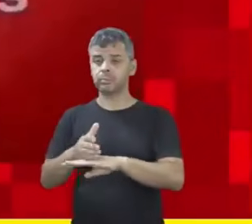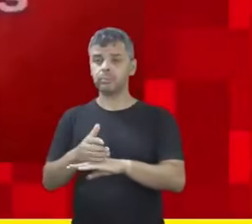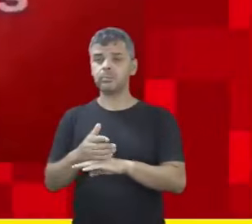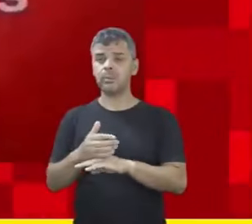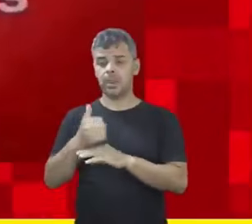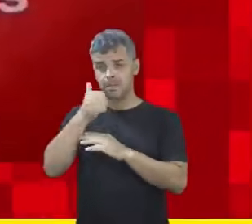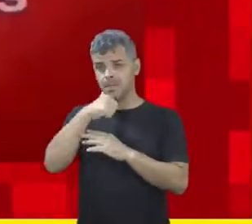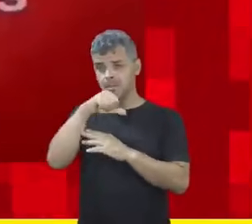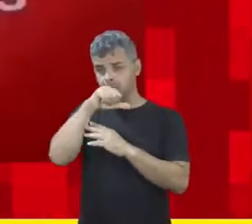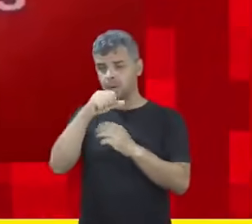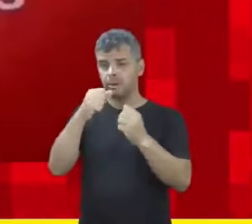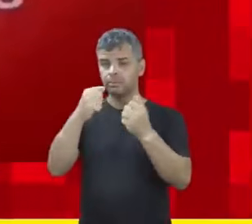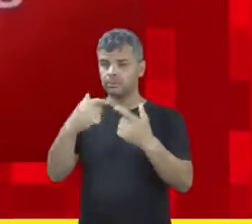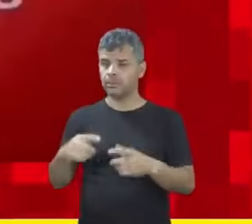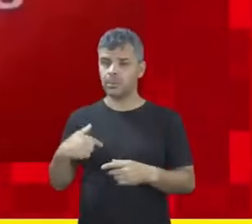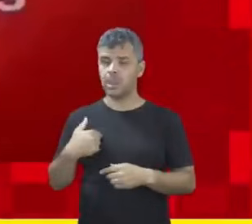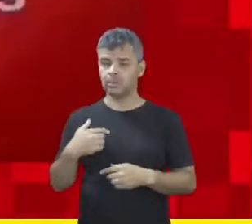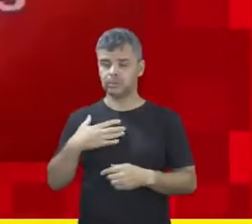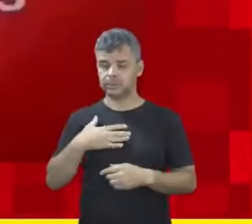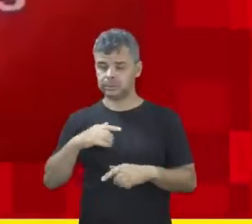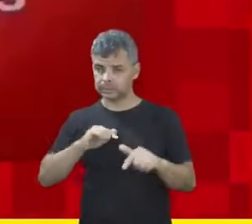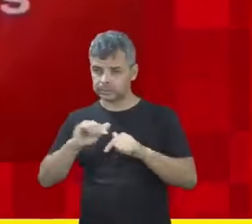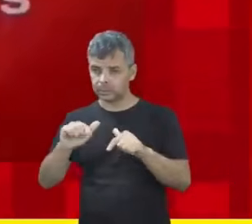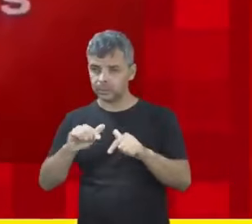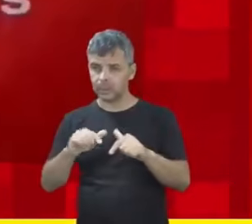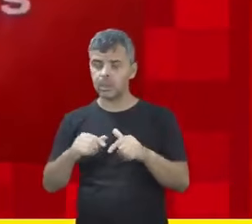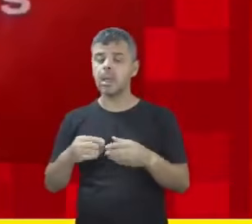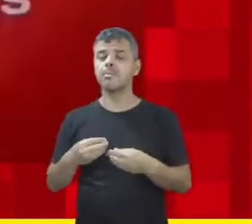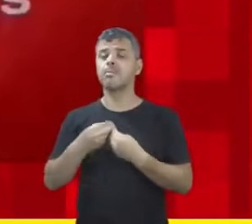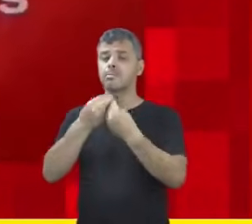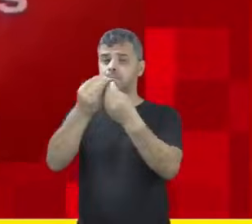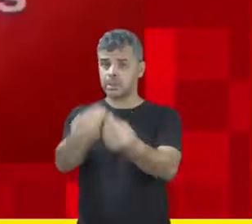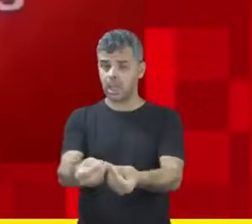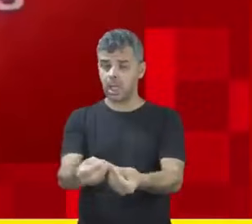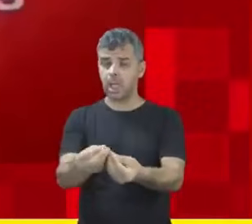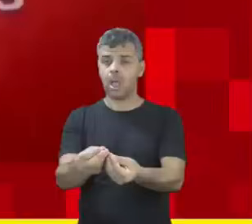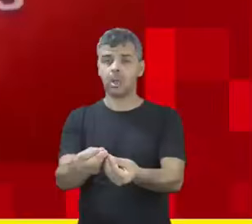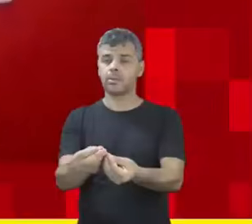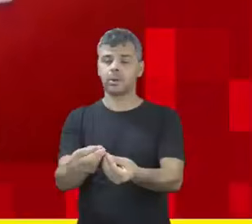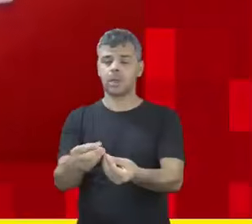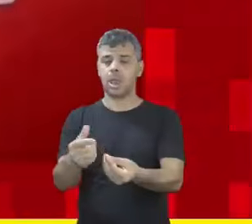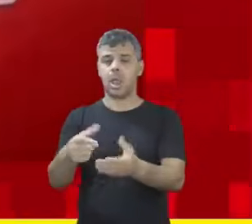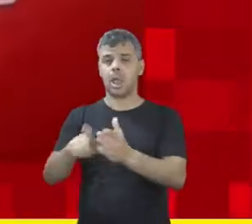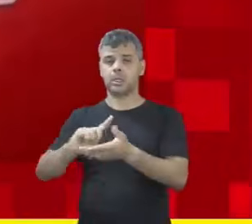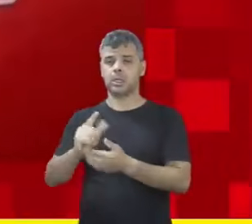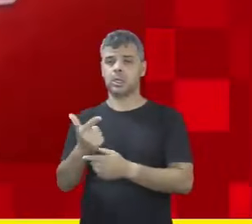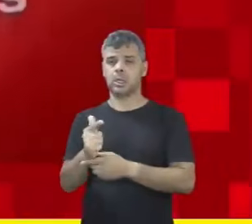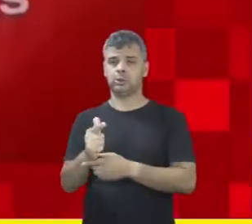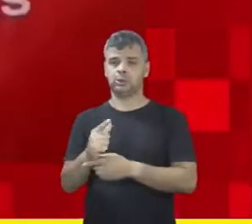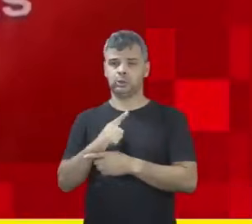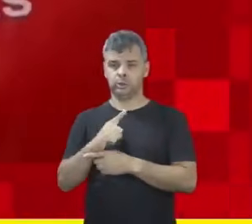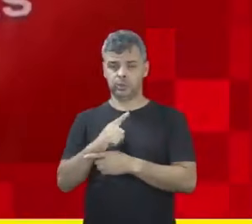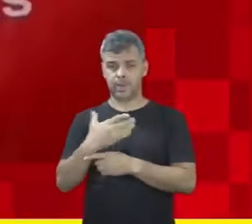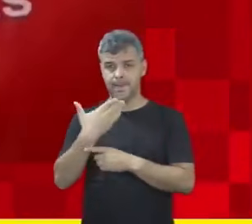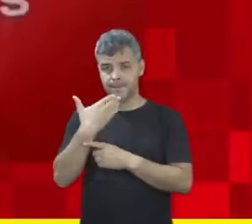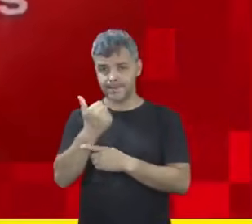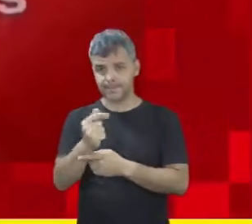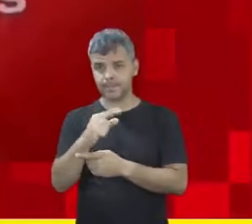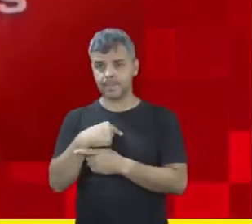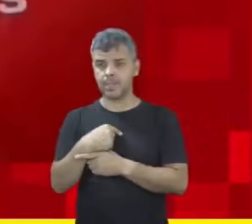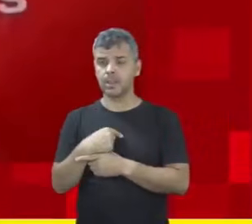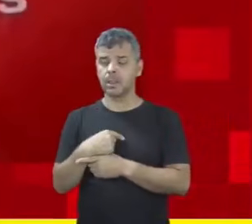muito isso, né? Eu trabalho muito para providenciar para vocês coisas que eu não tive, melhorias, e essas melhorias são